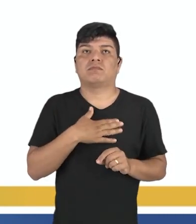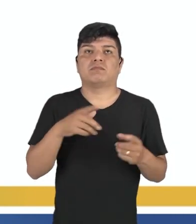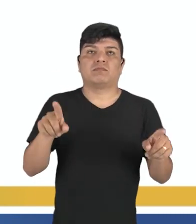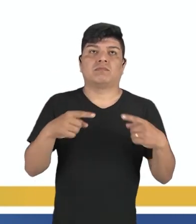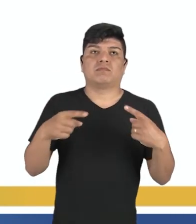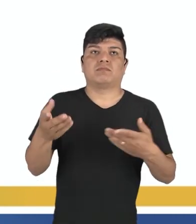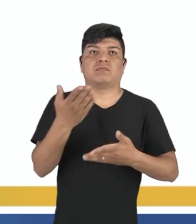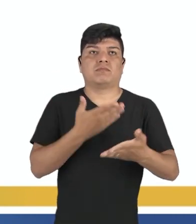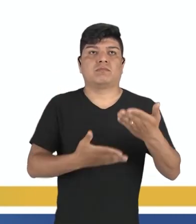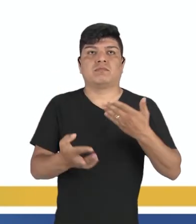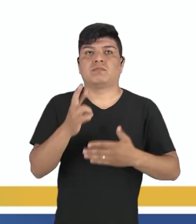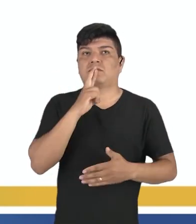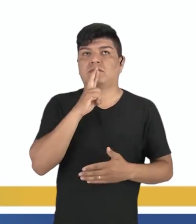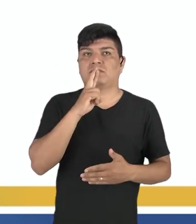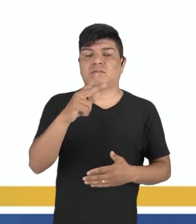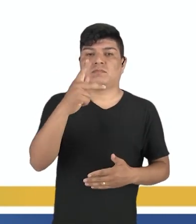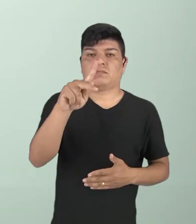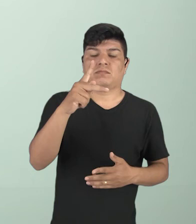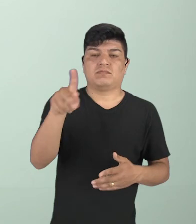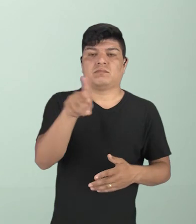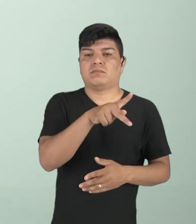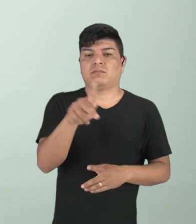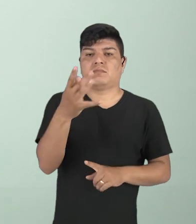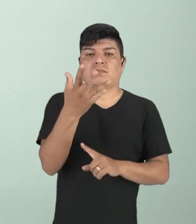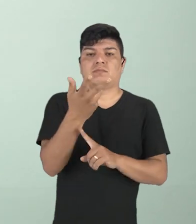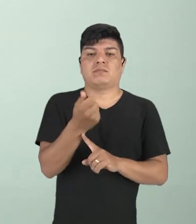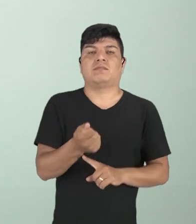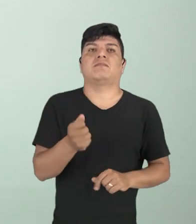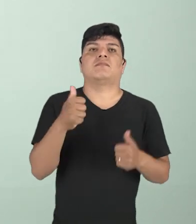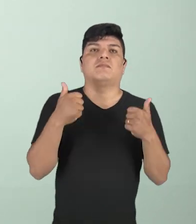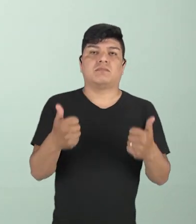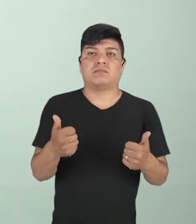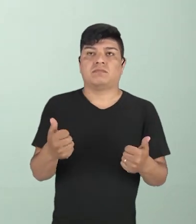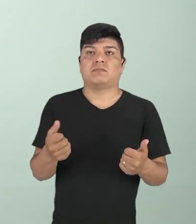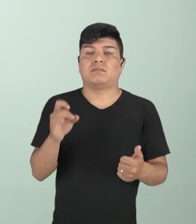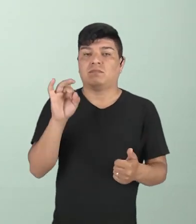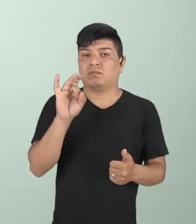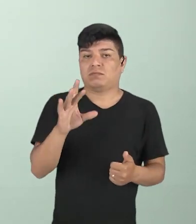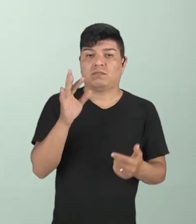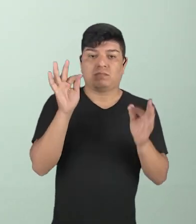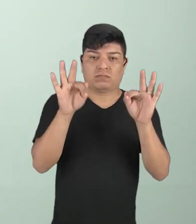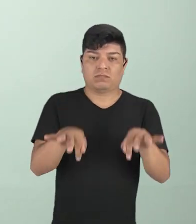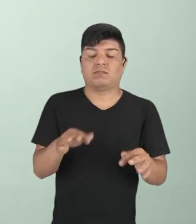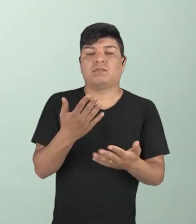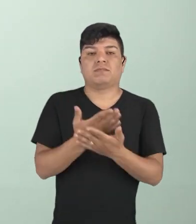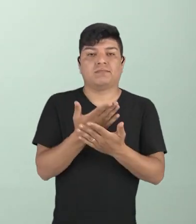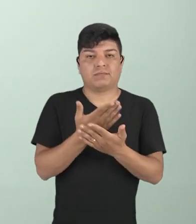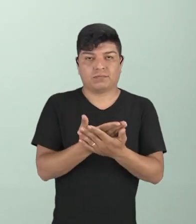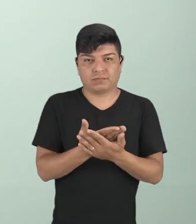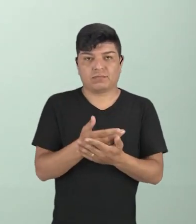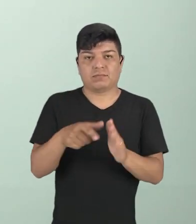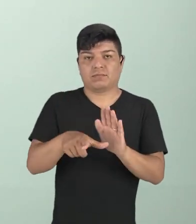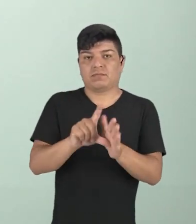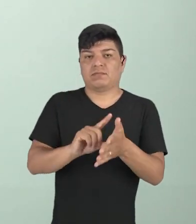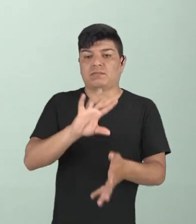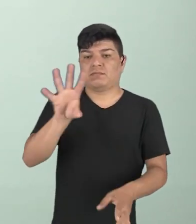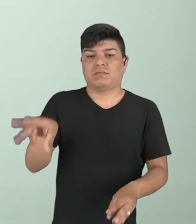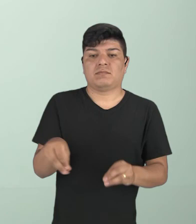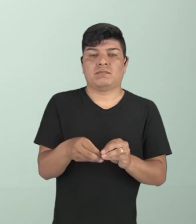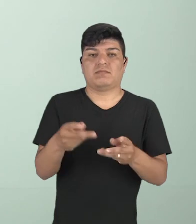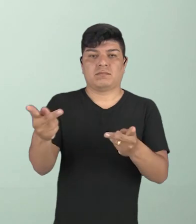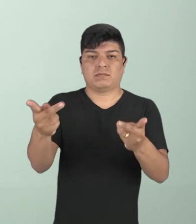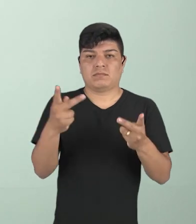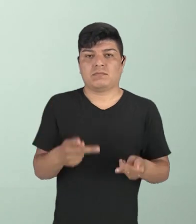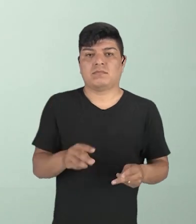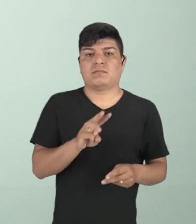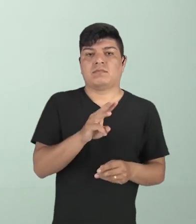compartilhar a resposta com o seu professor de arte, ok? Bom, gente, é isso, nós estamos finalizando a nossa aula. Antes de concluir, eu quero te